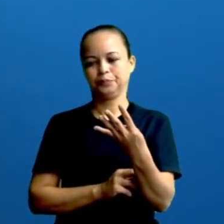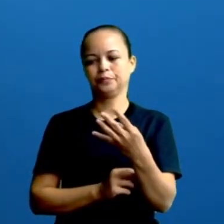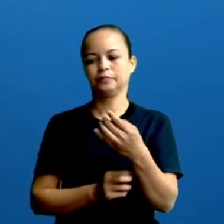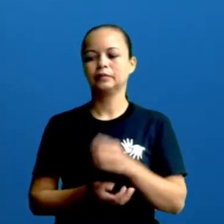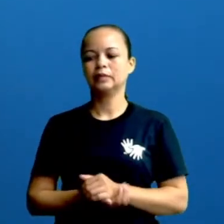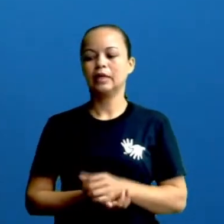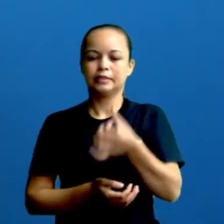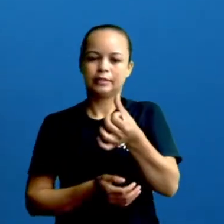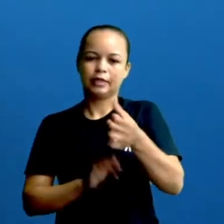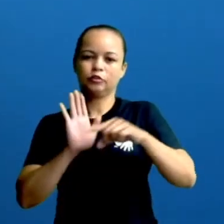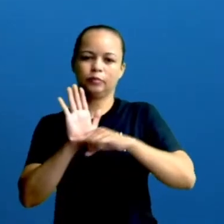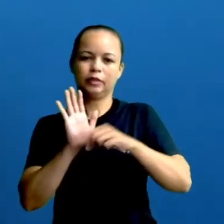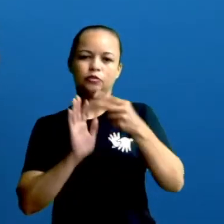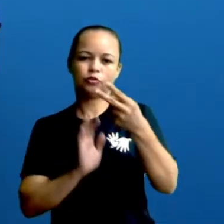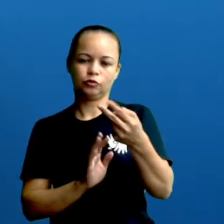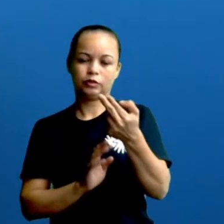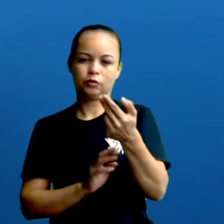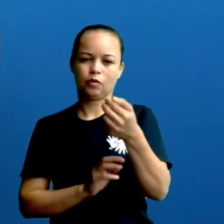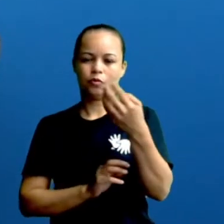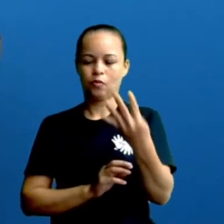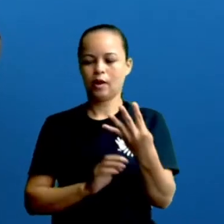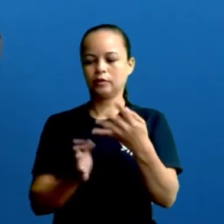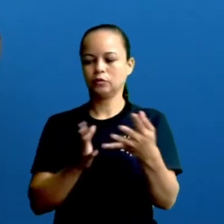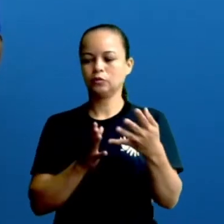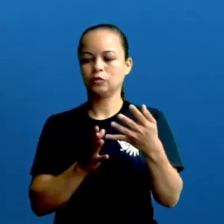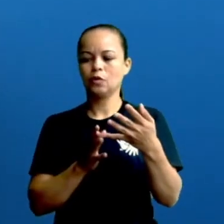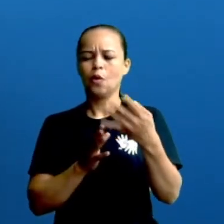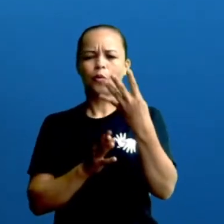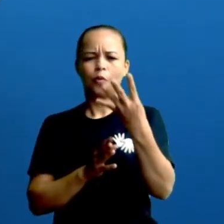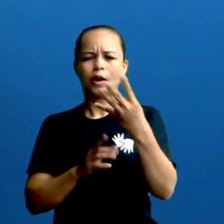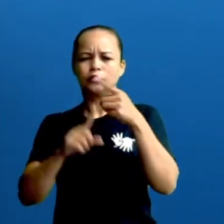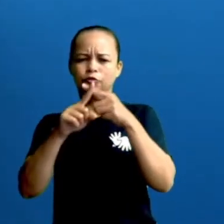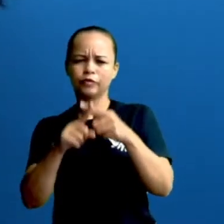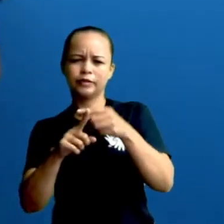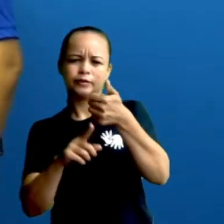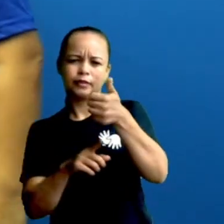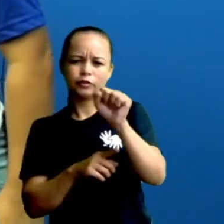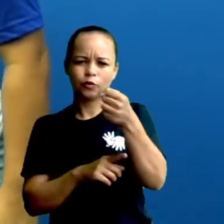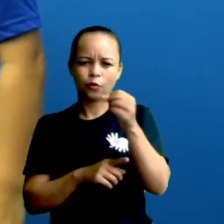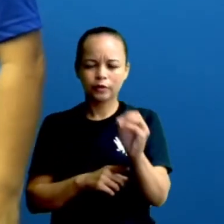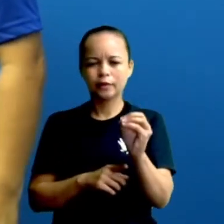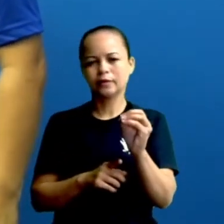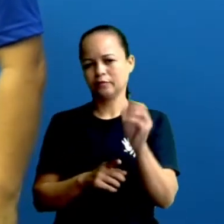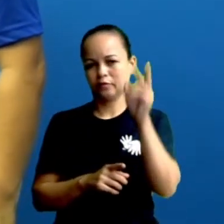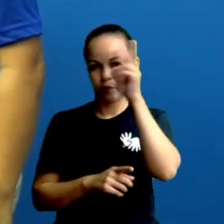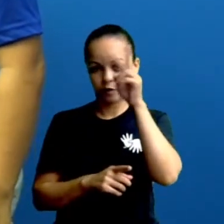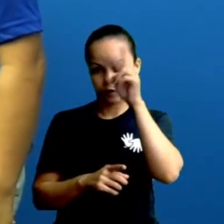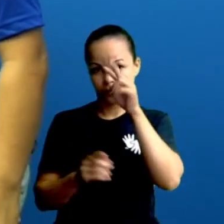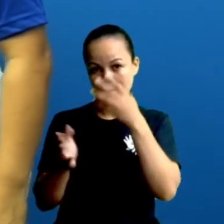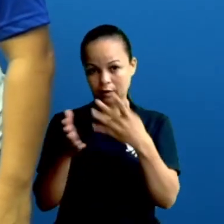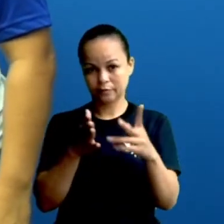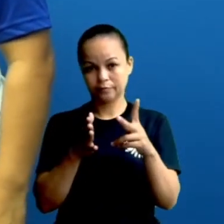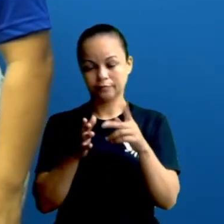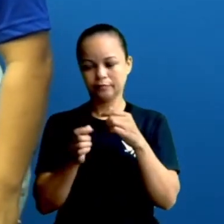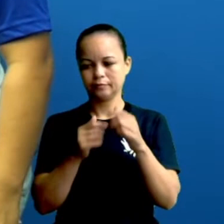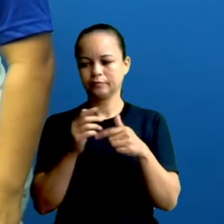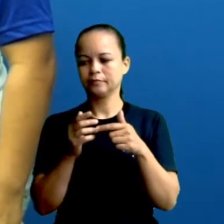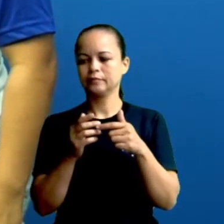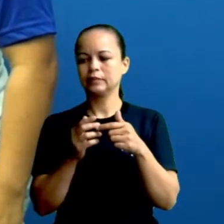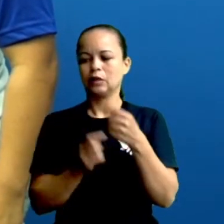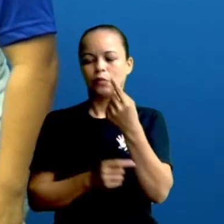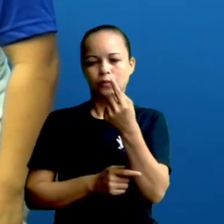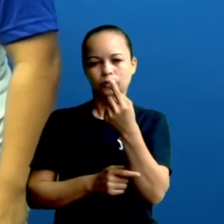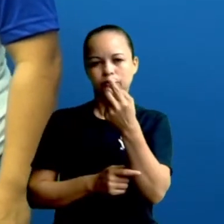4. 4 vezes 180. Esse 4 aí, gente, ó, vamos lembrar dos triângulos que a gente formou aqui, ó.